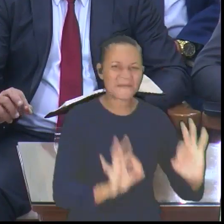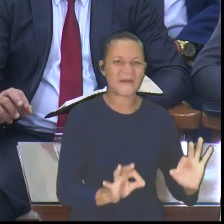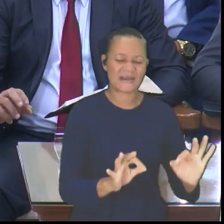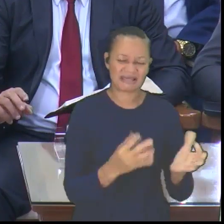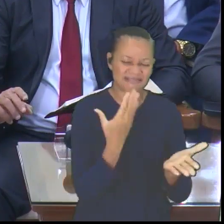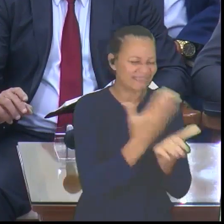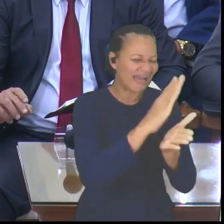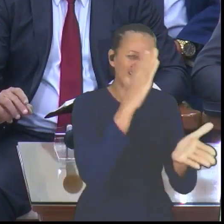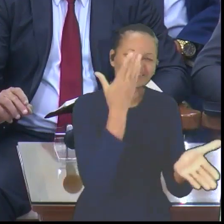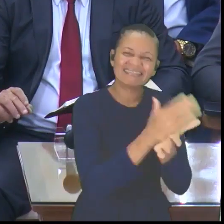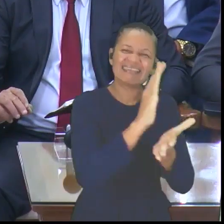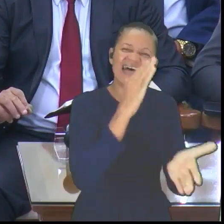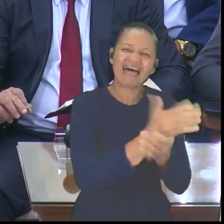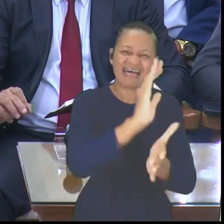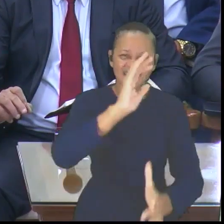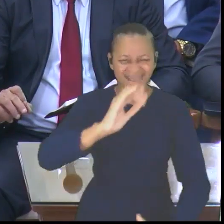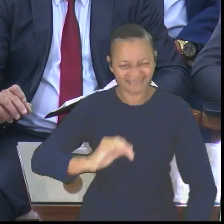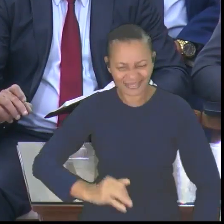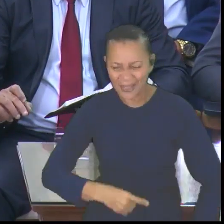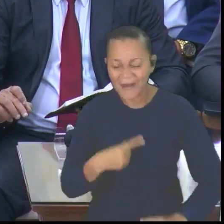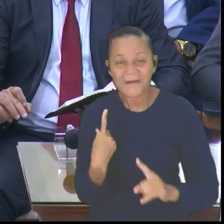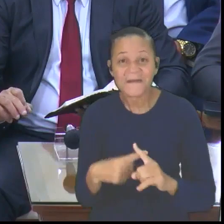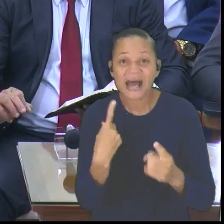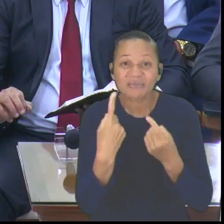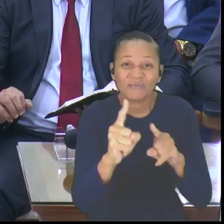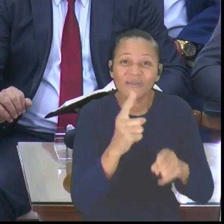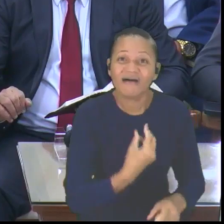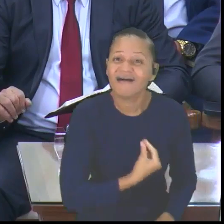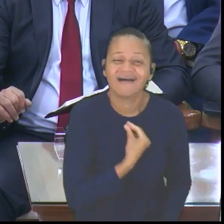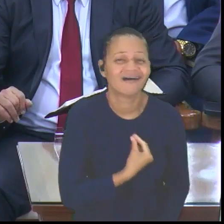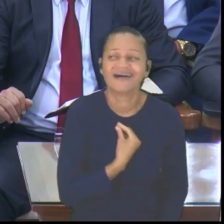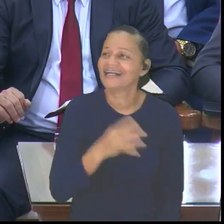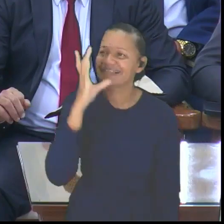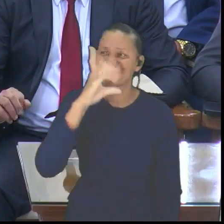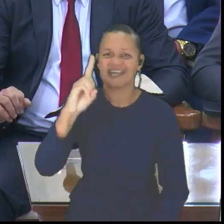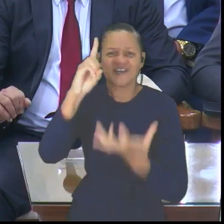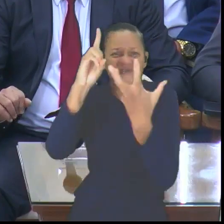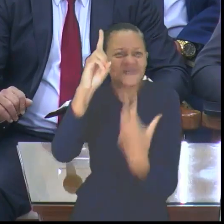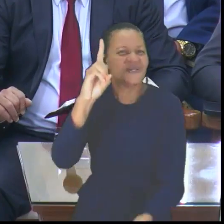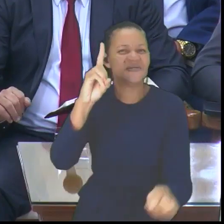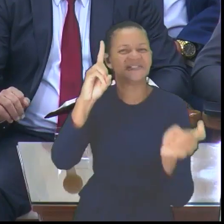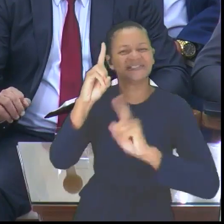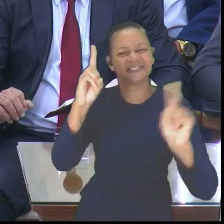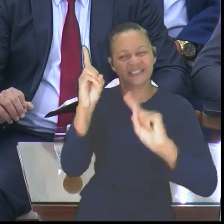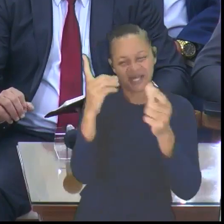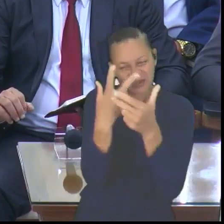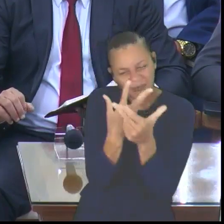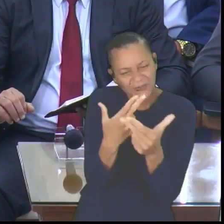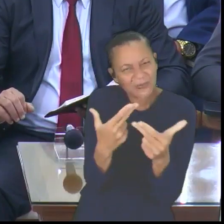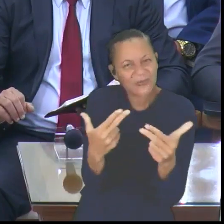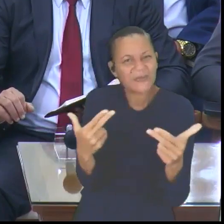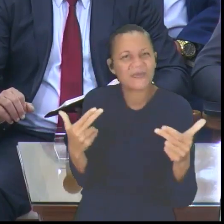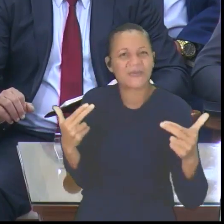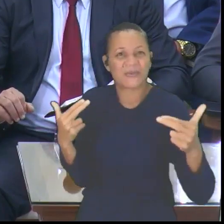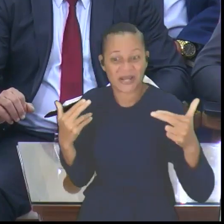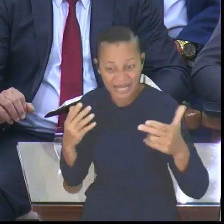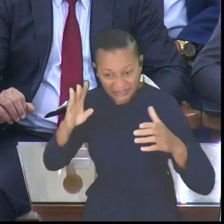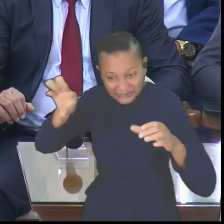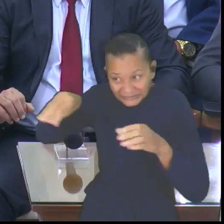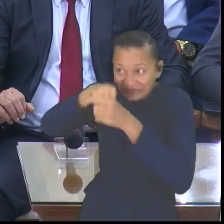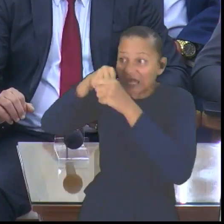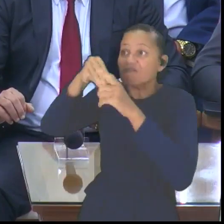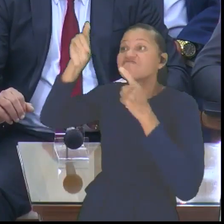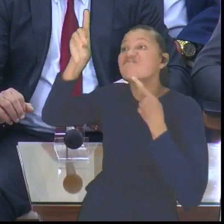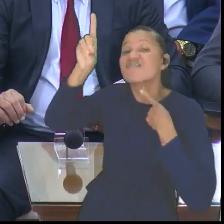projetos contra a igreja, contra a sua vida, porque Deus não permite que estas coisas, se não estiver dentro de